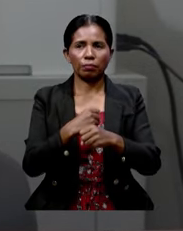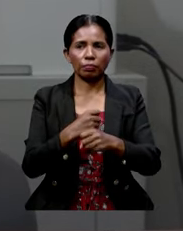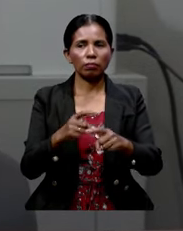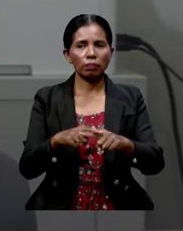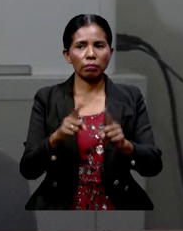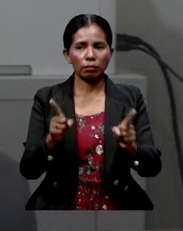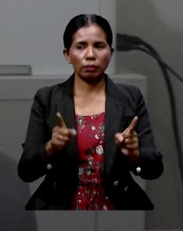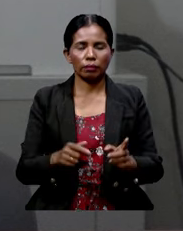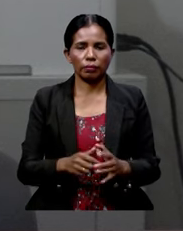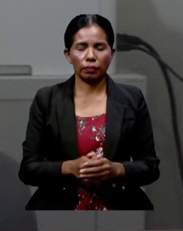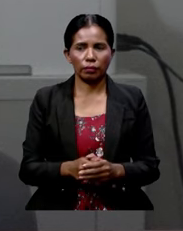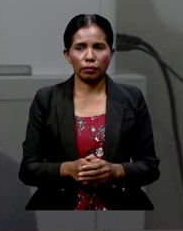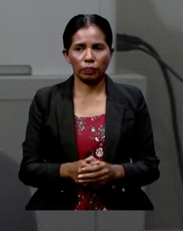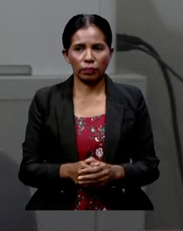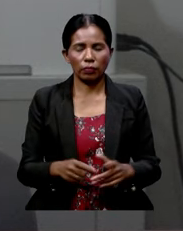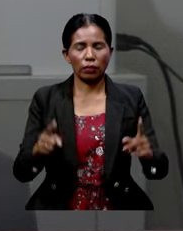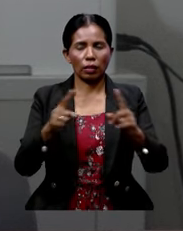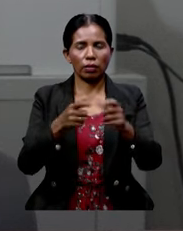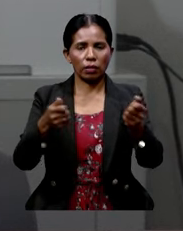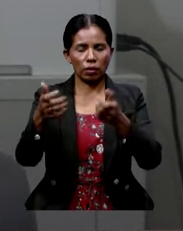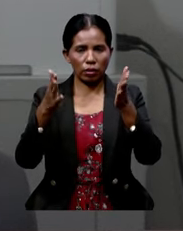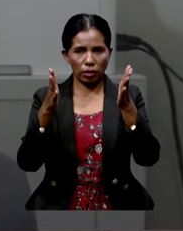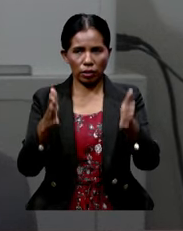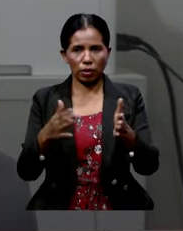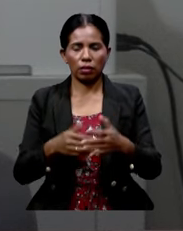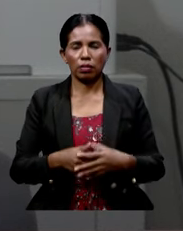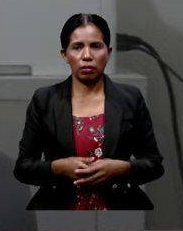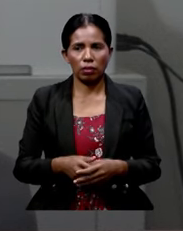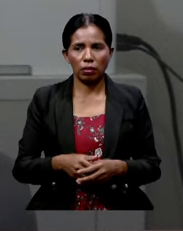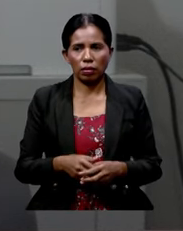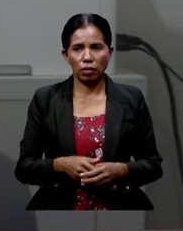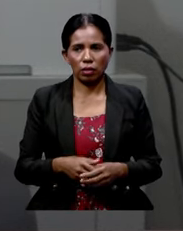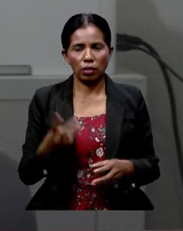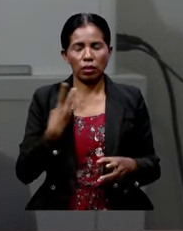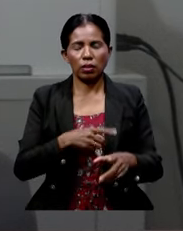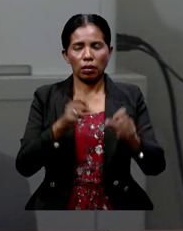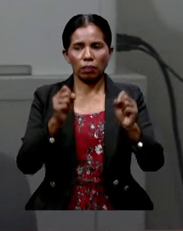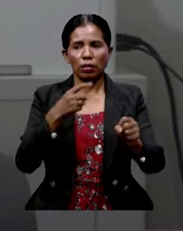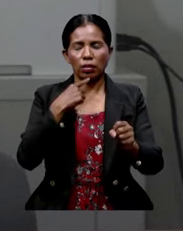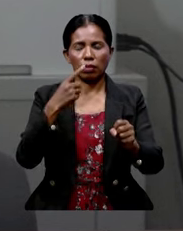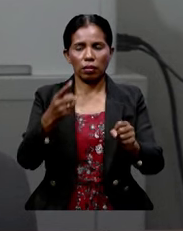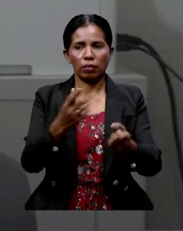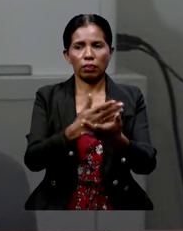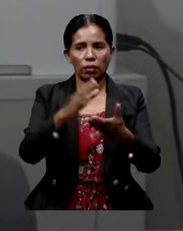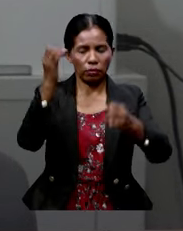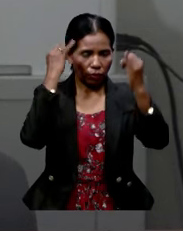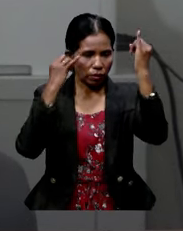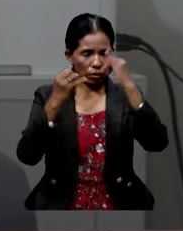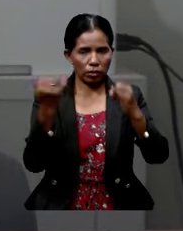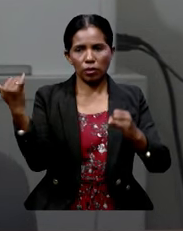be ba kondutori sernene tebele dian katak sosialisasaun e minim lu